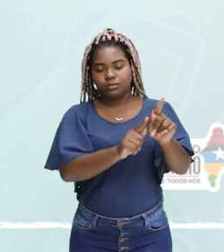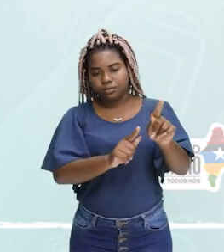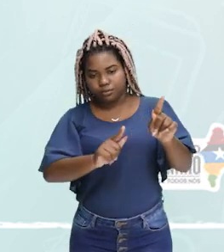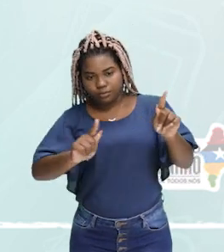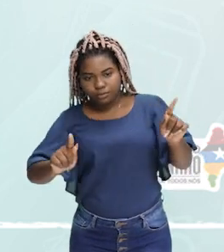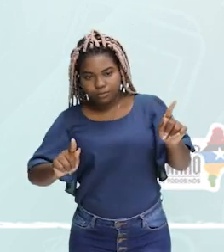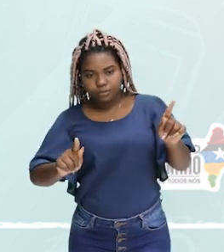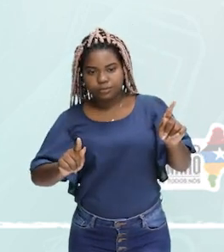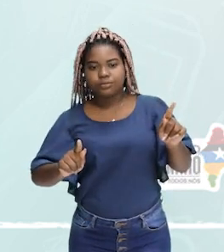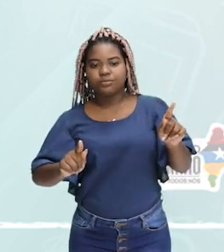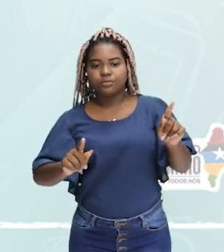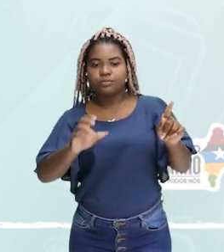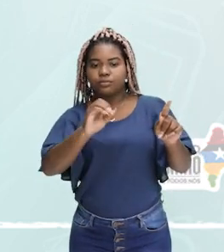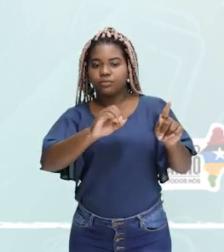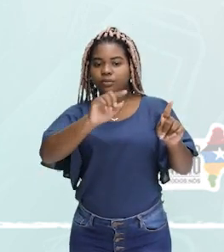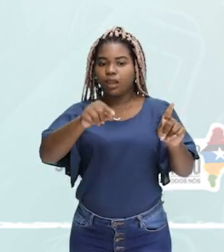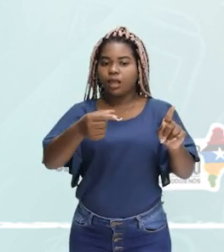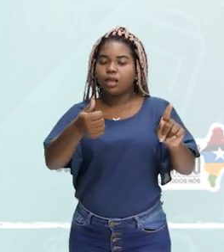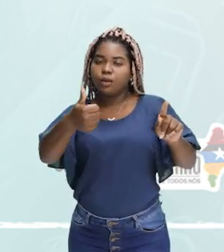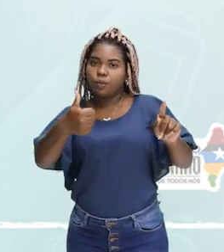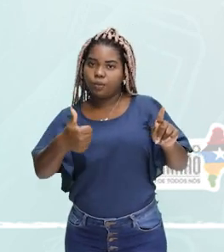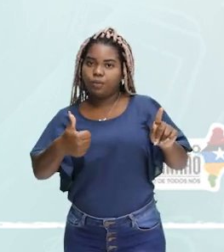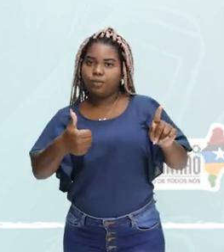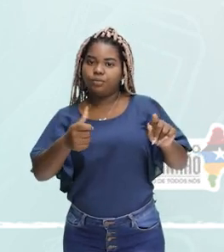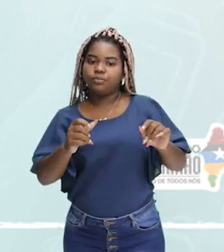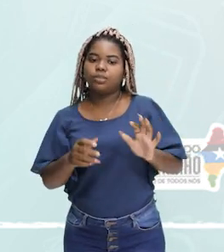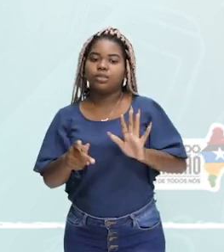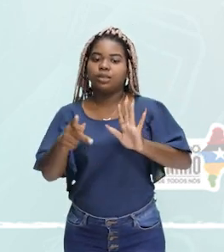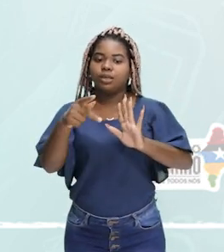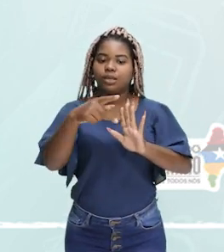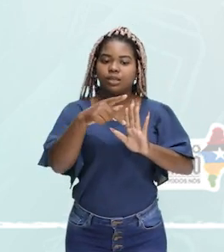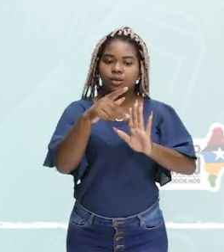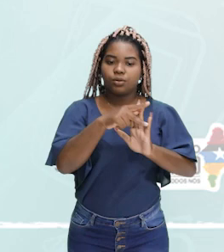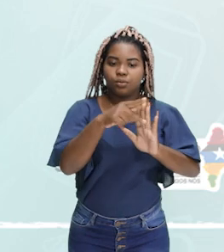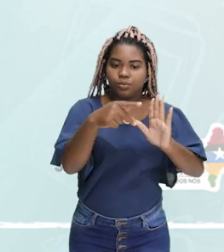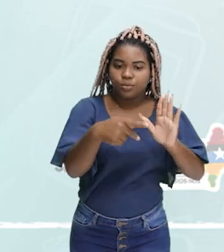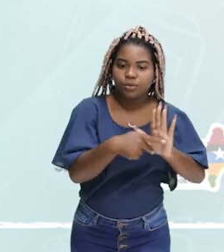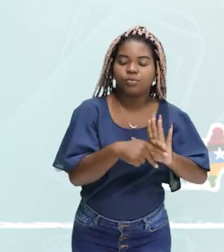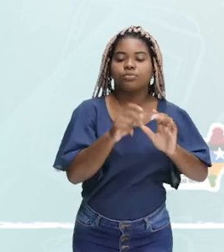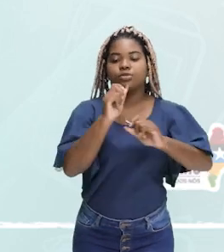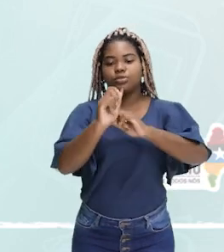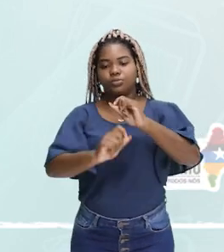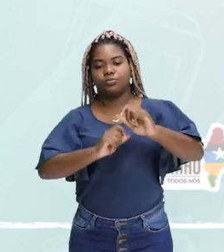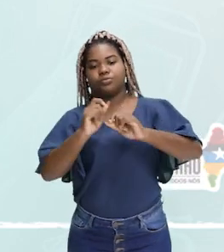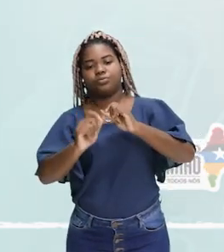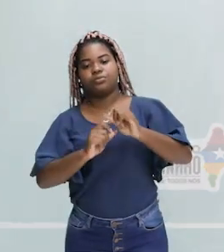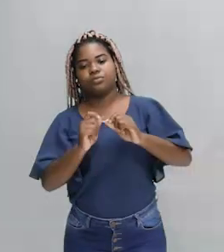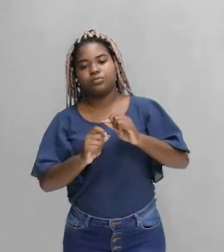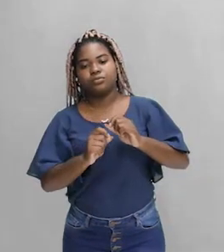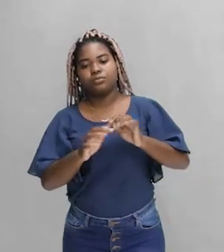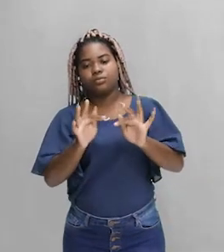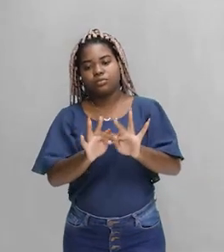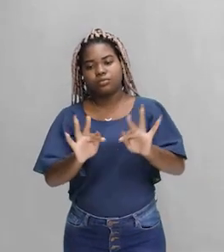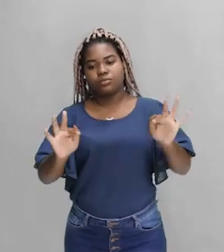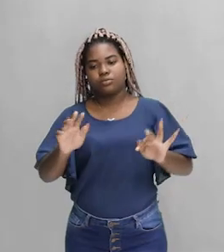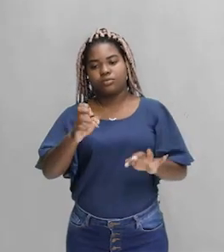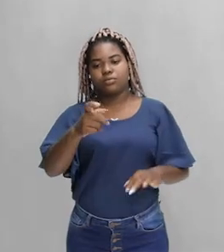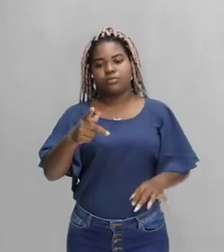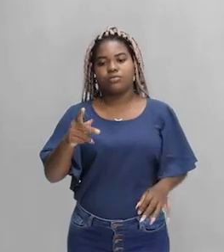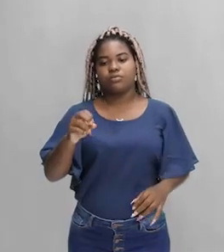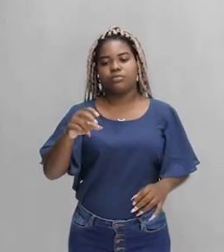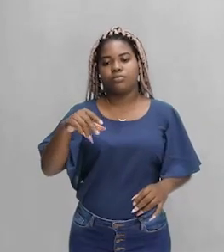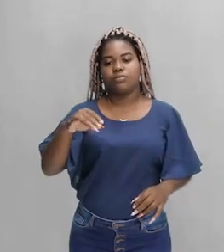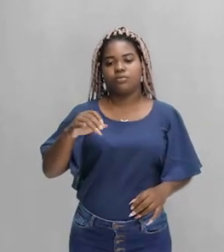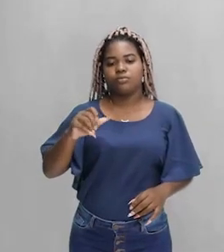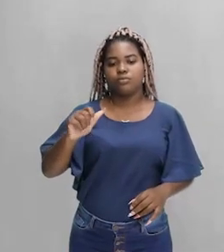esse par ordenado 0, 1, ele vai pertencer à função exponencial. E isso é regra, gente. Para qualquer valor de